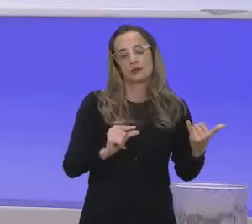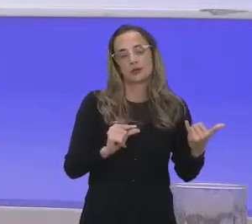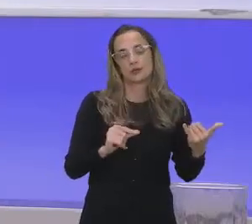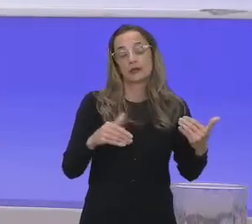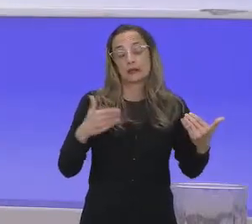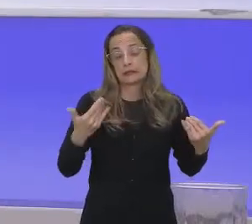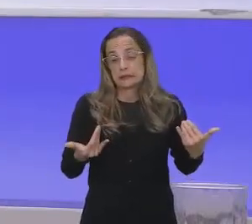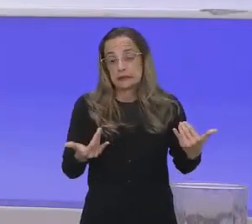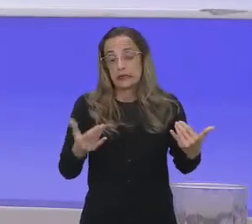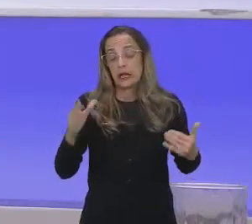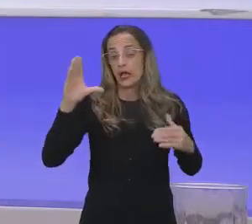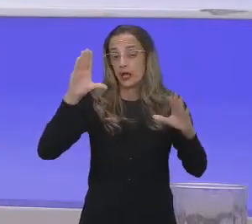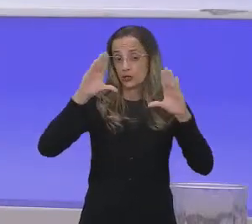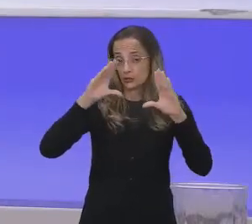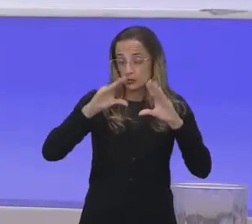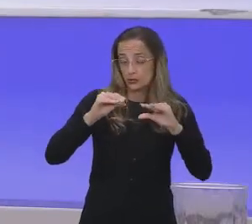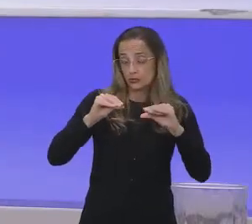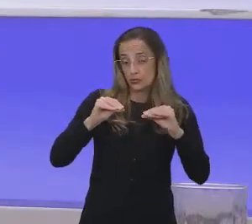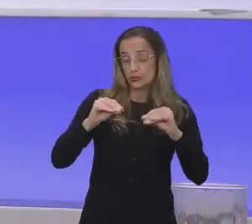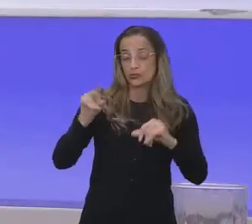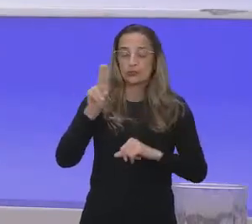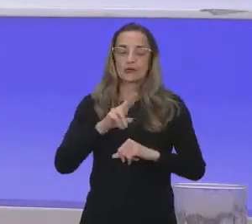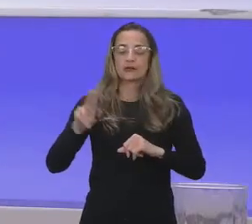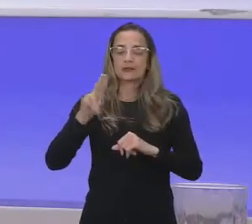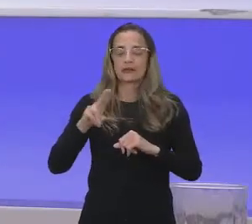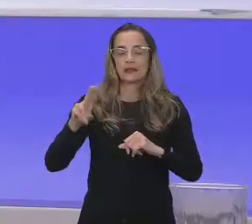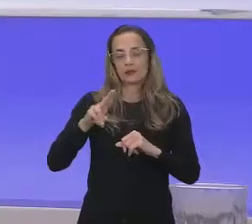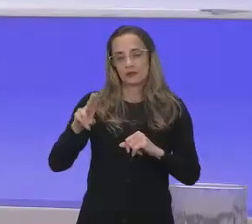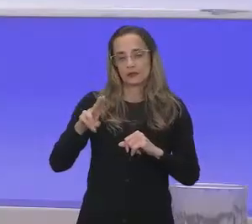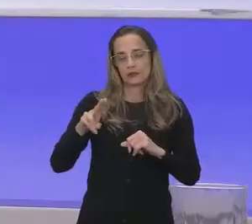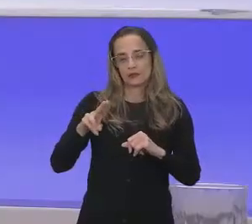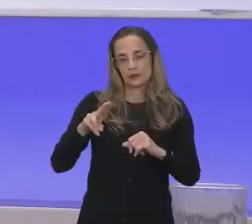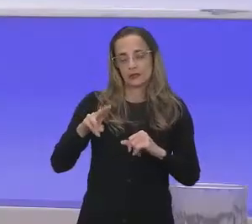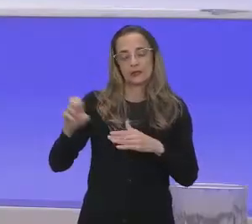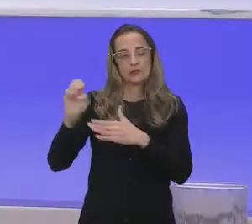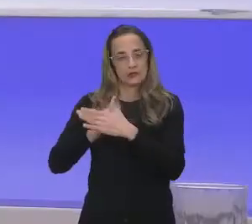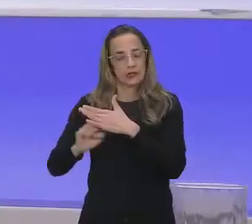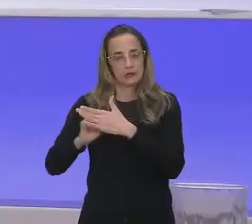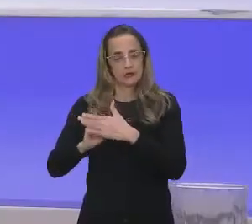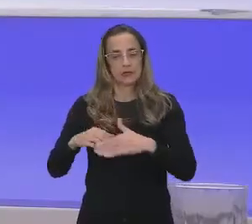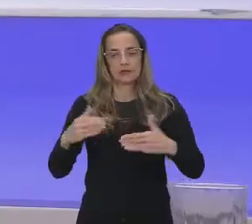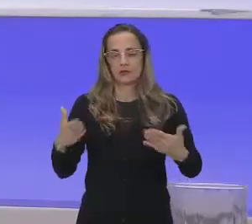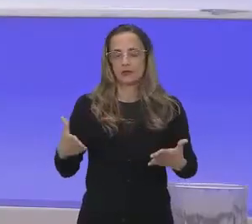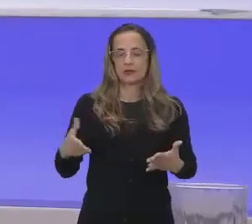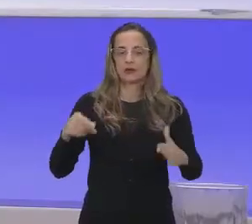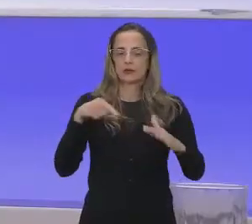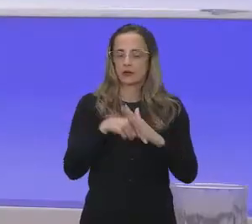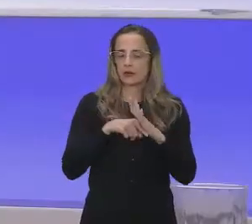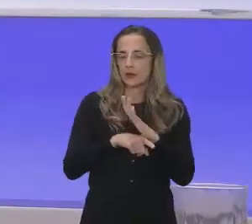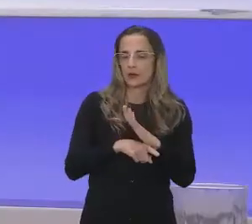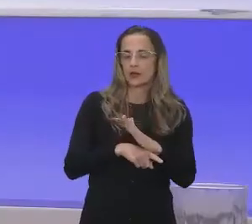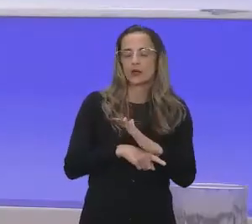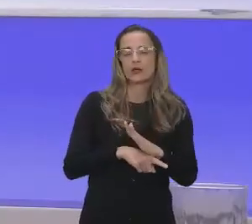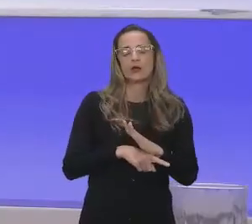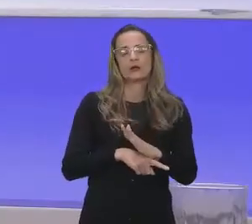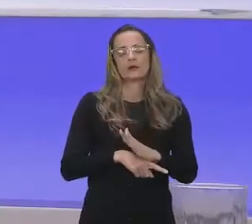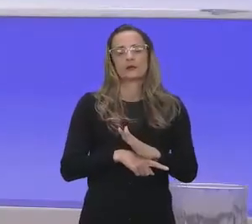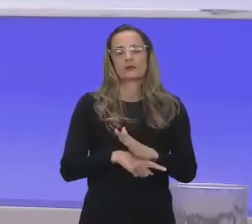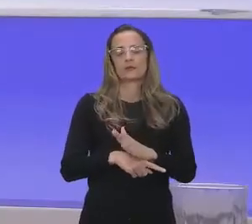estar usando a energia da distribuidora de energia. Então, fica esse questionamento aqui. É óbvio que aí a gente tem a parte de